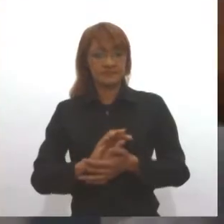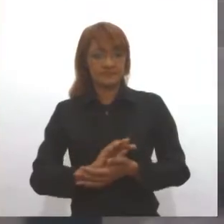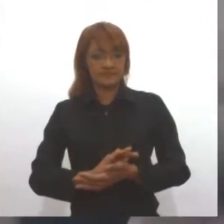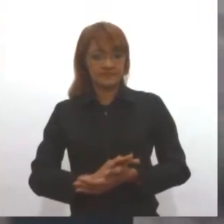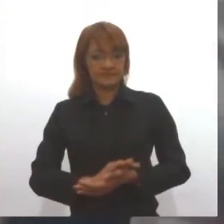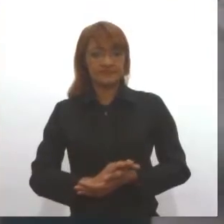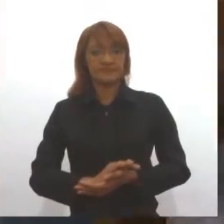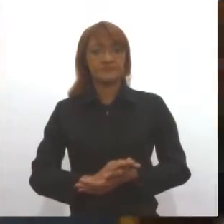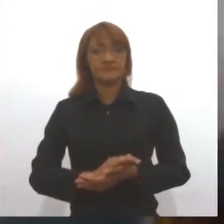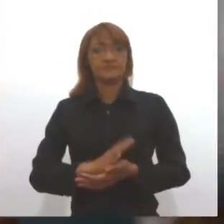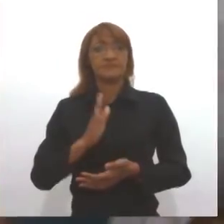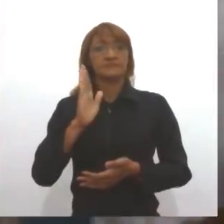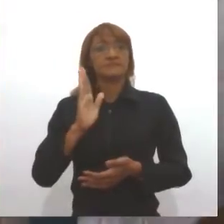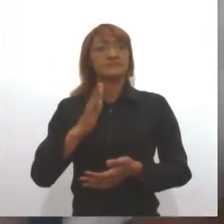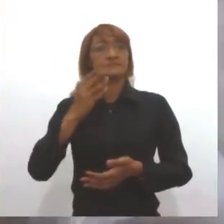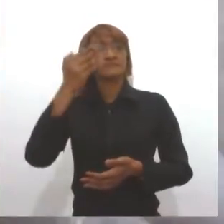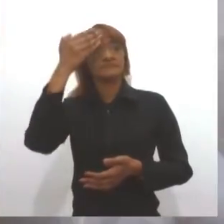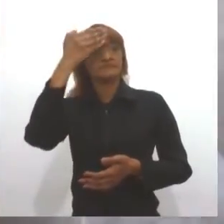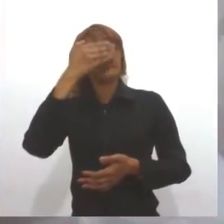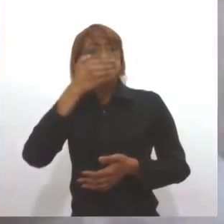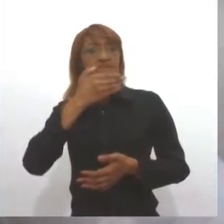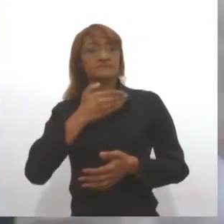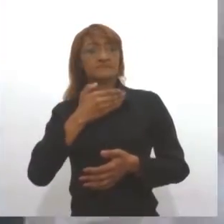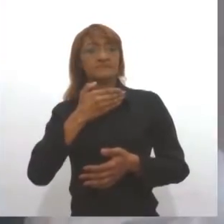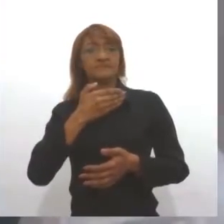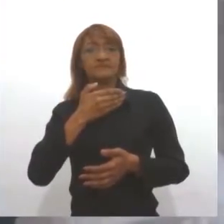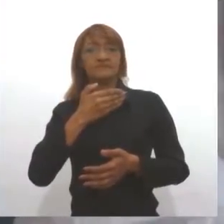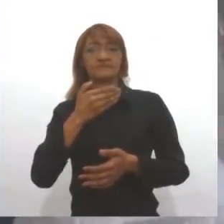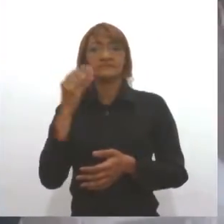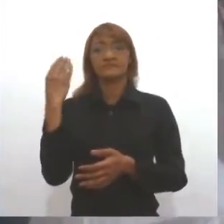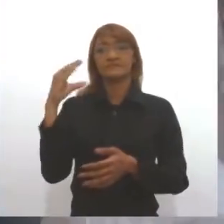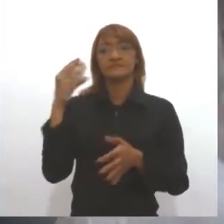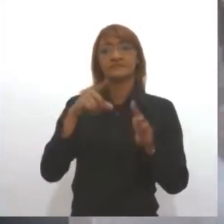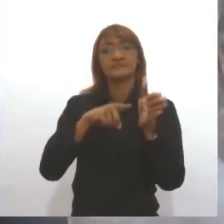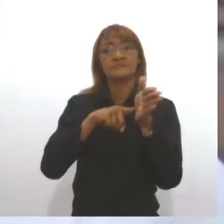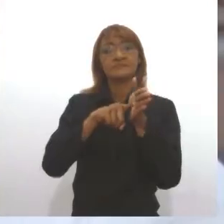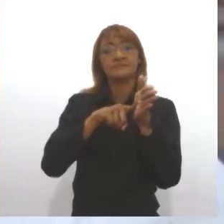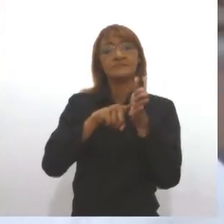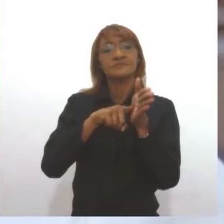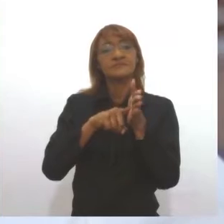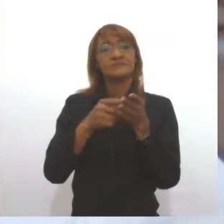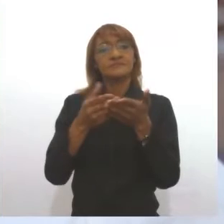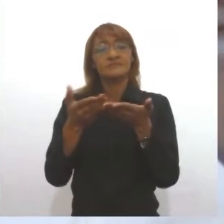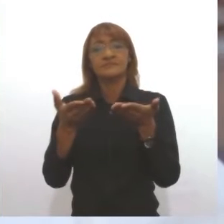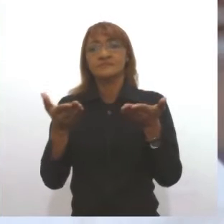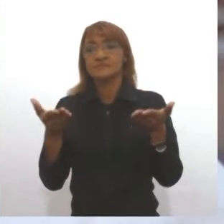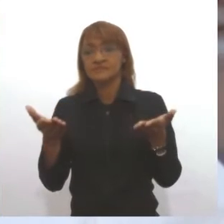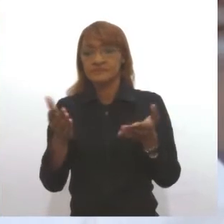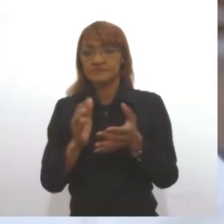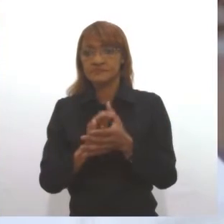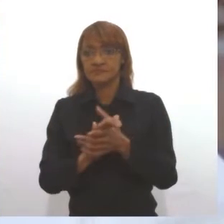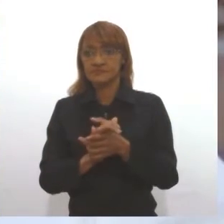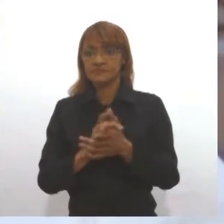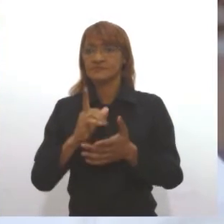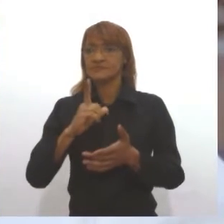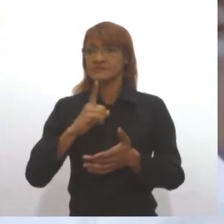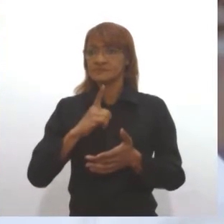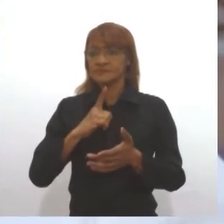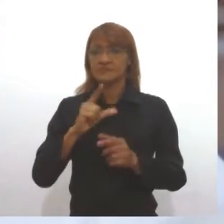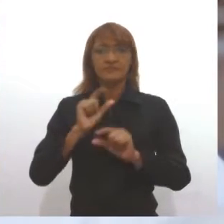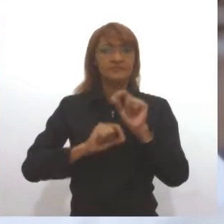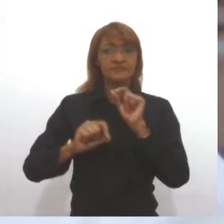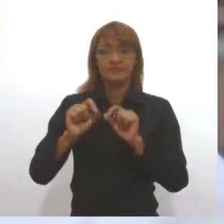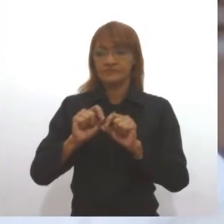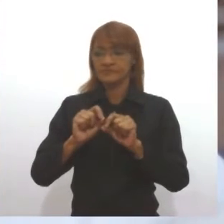do comprovável pela ciência, né? E essa ciência, ela se baseia em métodos, métodos que